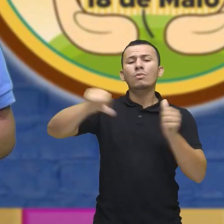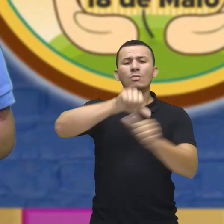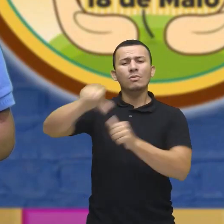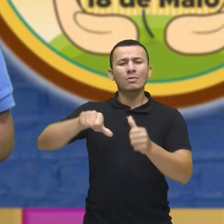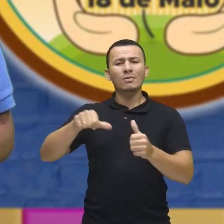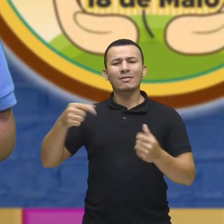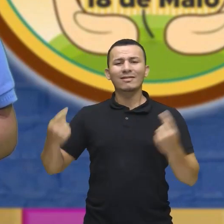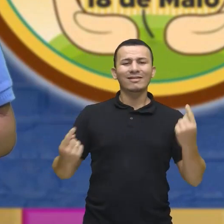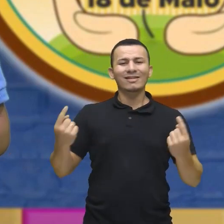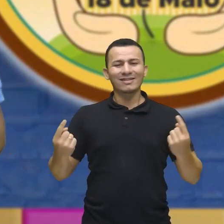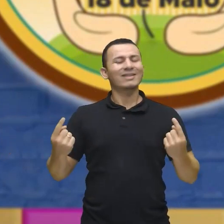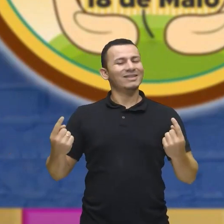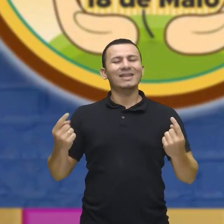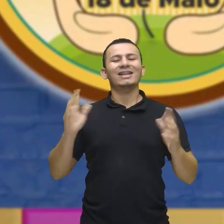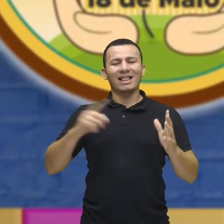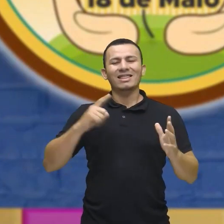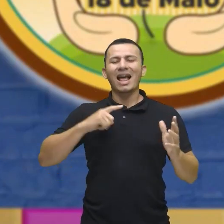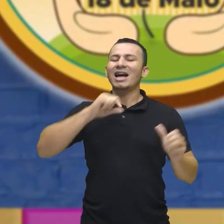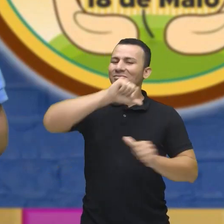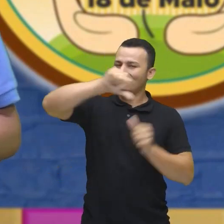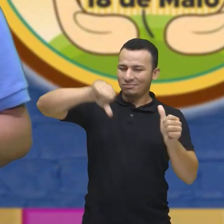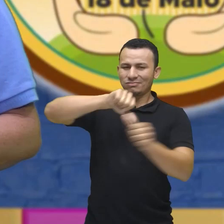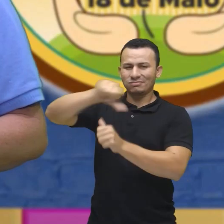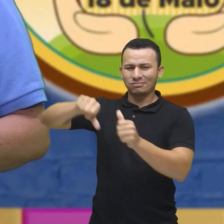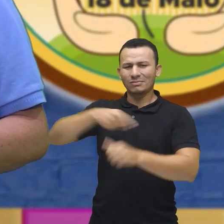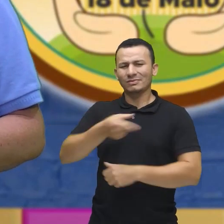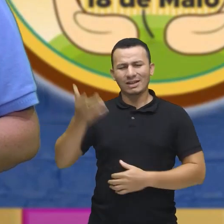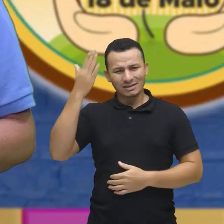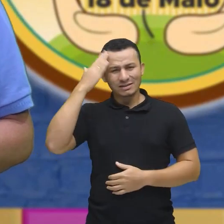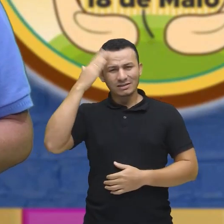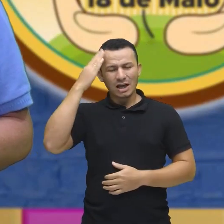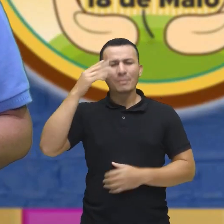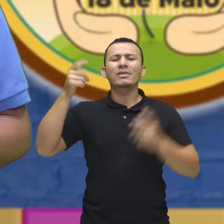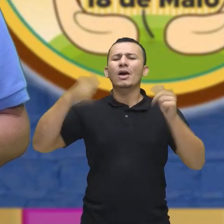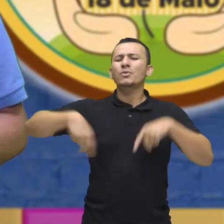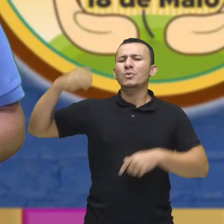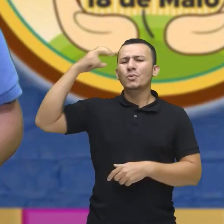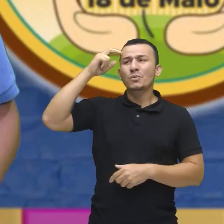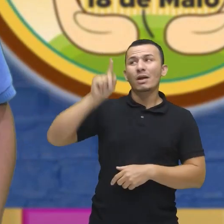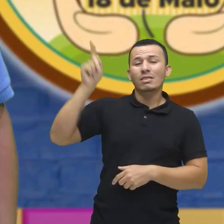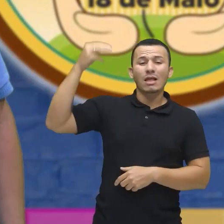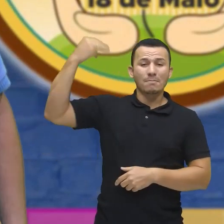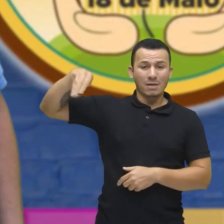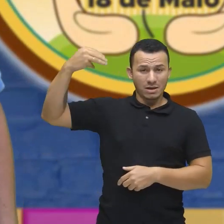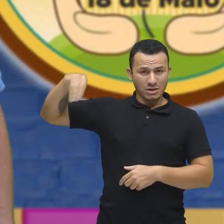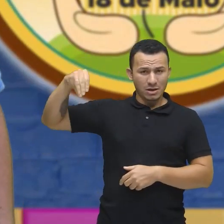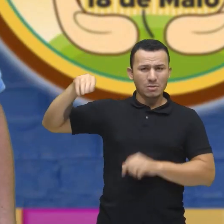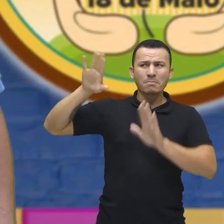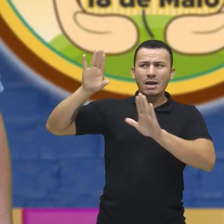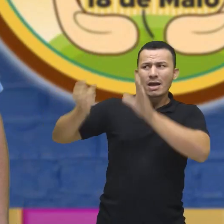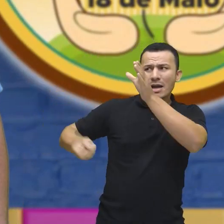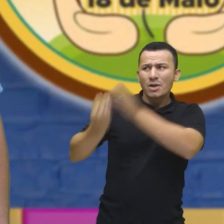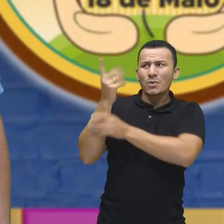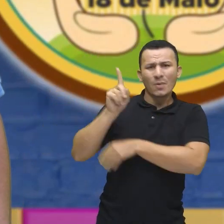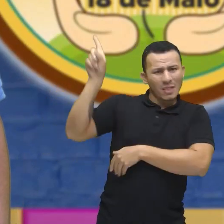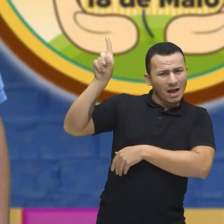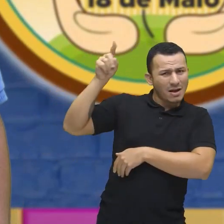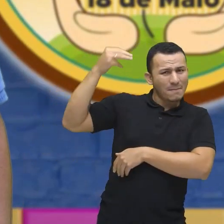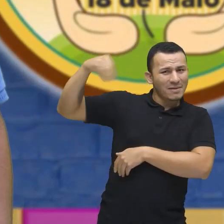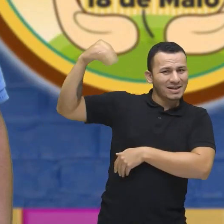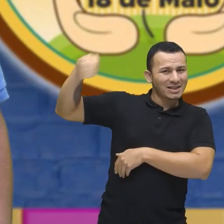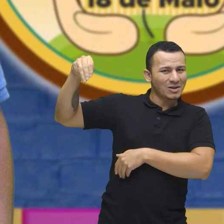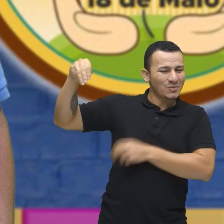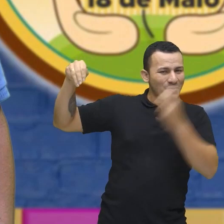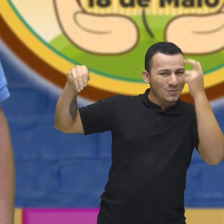teve influência. Nós sabemos que o boi-bumbá vem do quê? Do Maranhão. Mas será que surgiu no Maranhão mesmo?